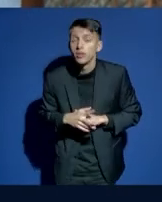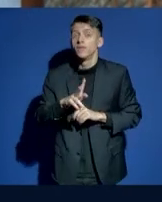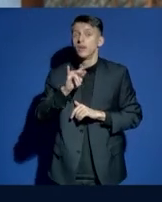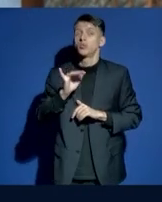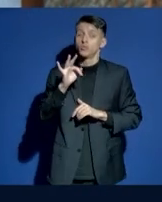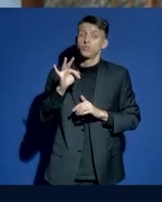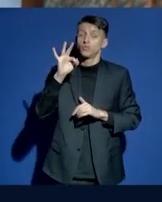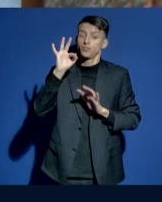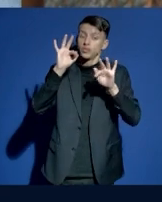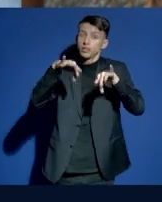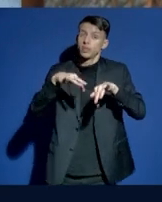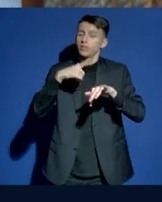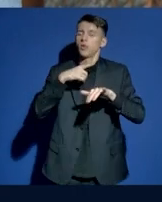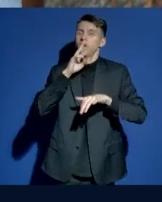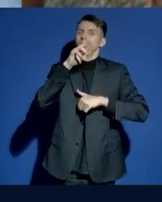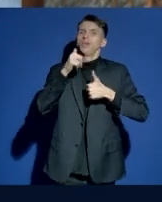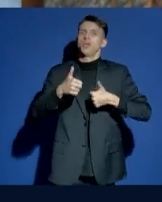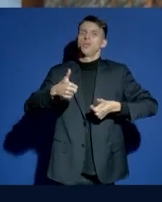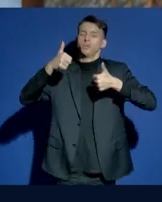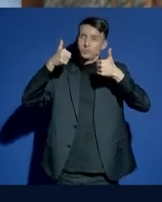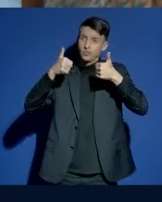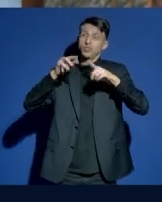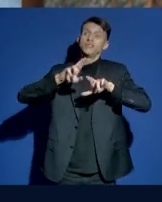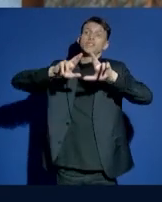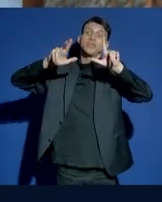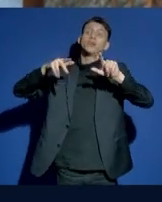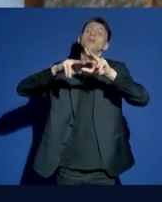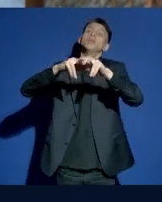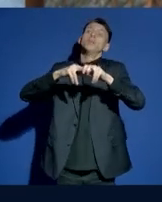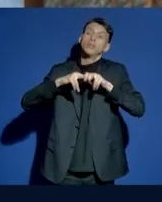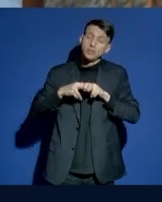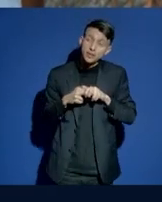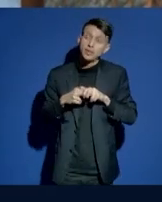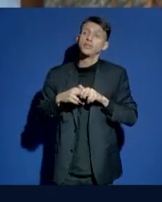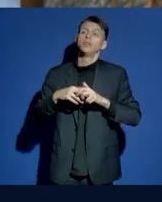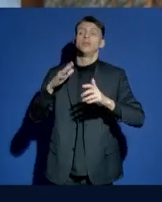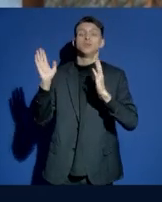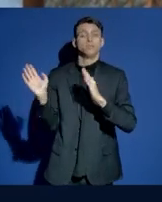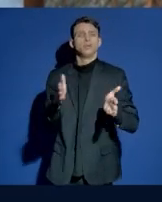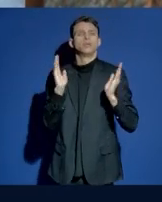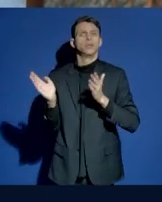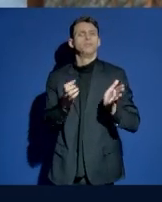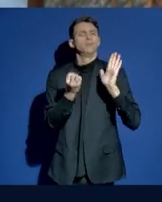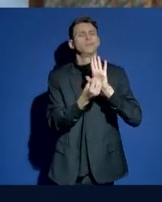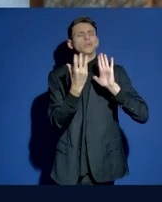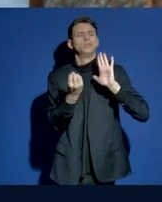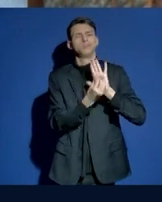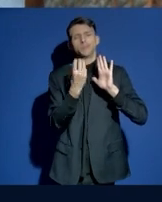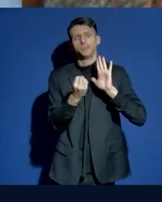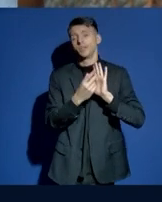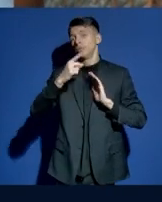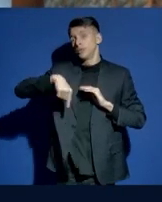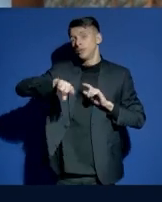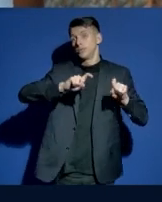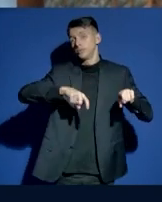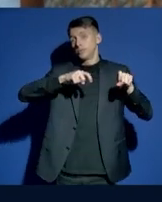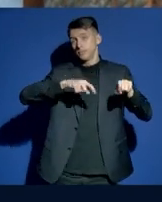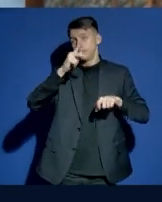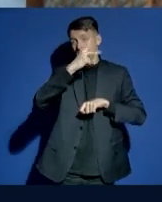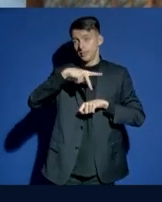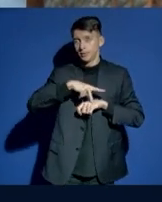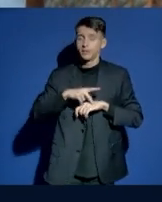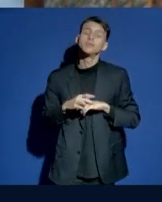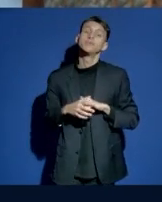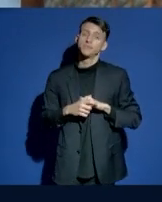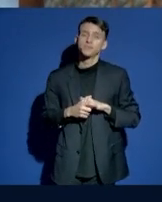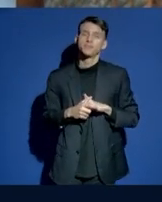uma grande diferença Ainda mais quando a gente leva pro tamanho que que é a produção agrícola no nosso país que é gigantesco